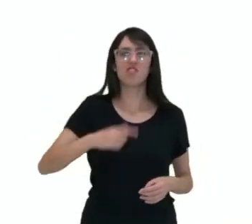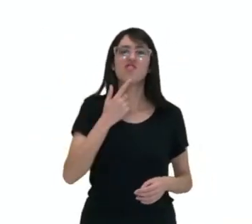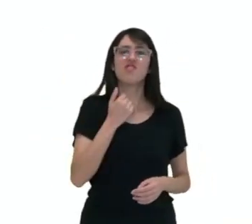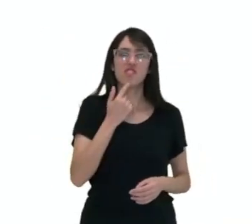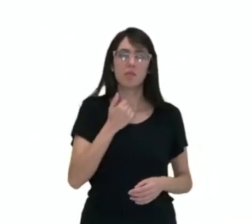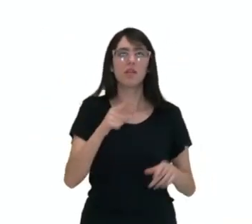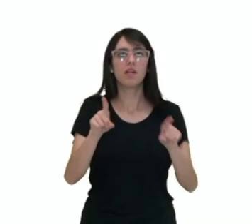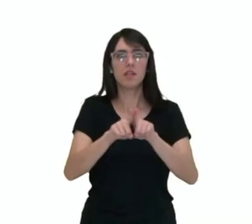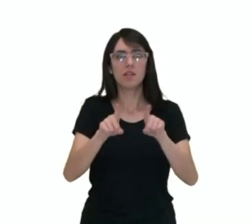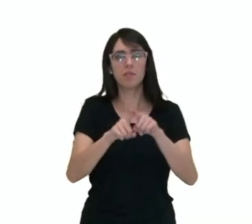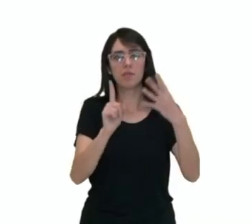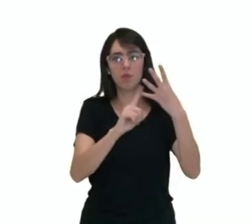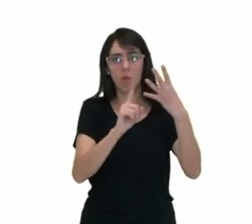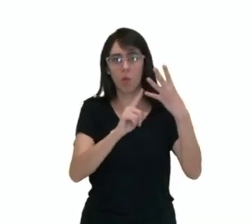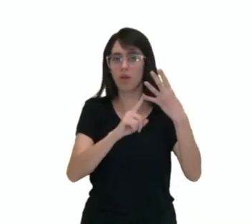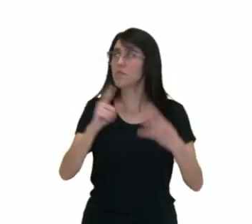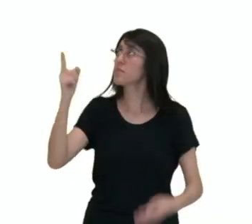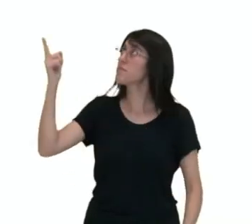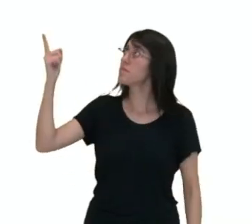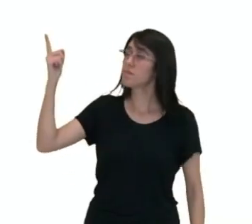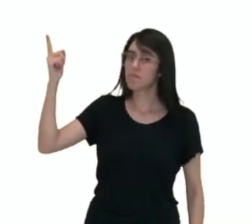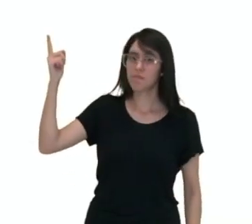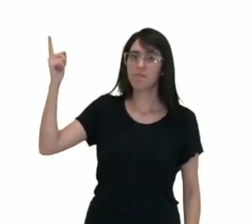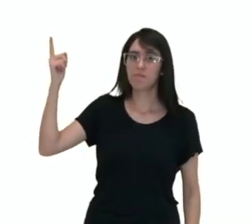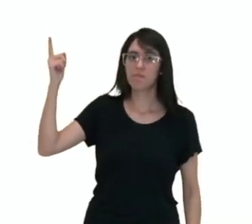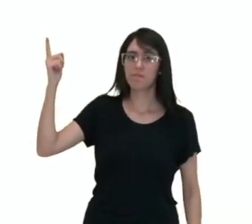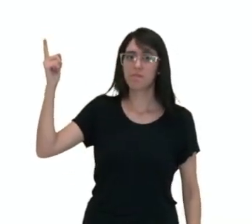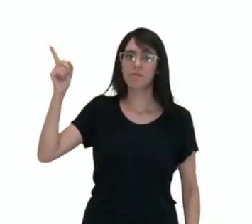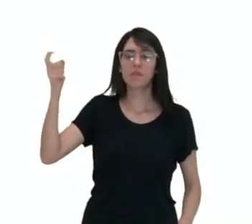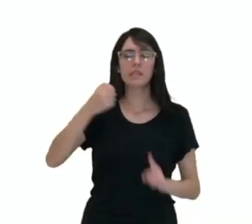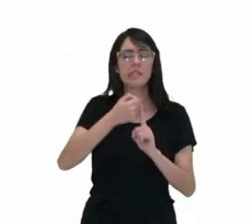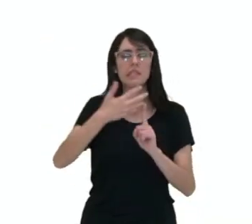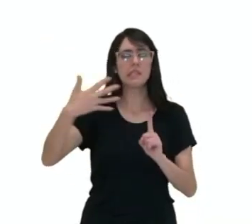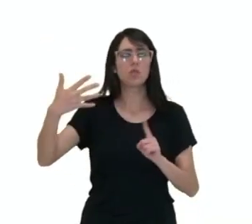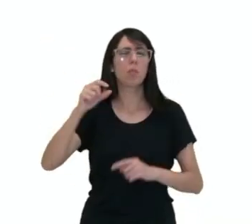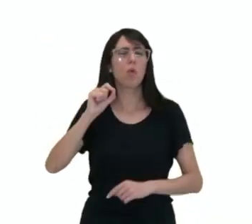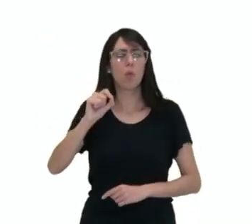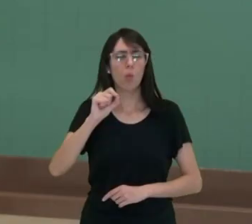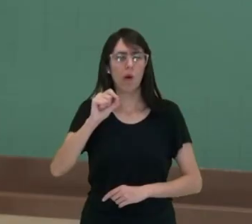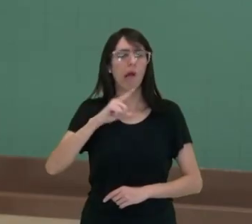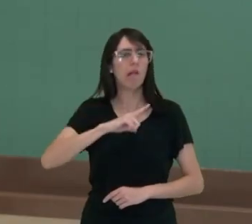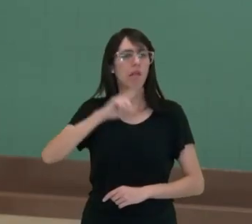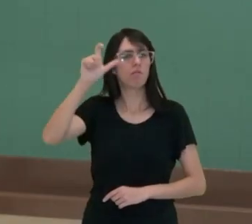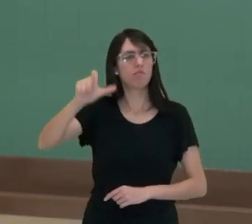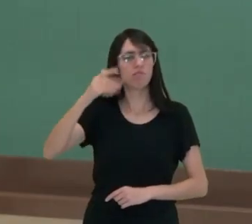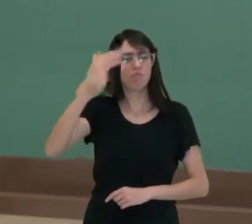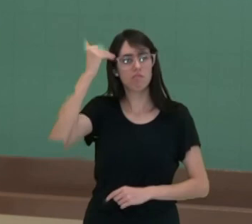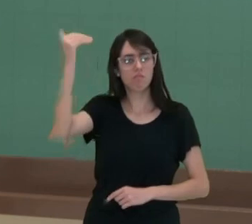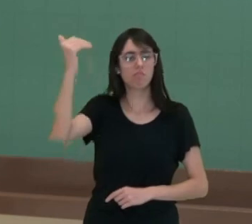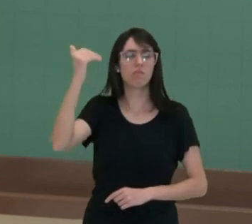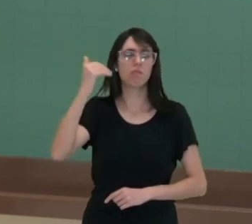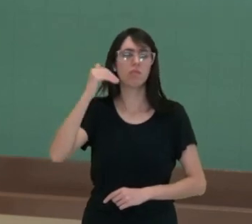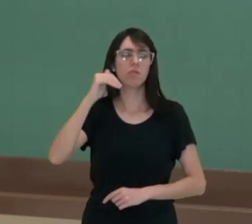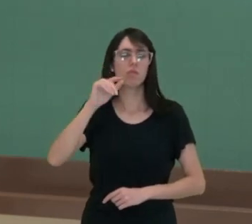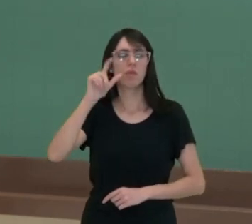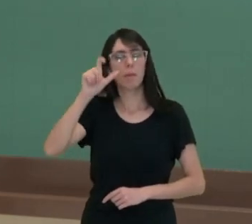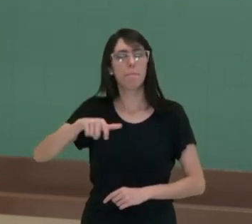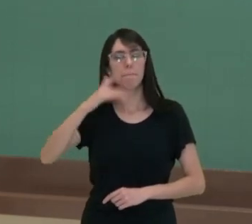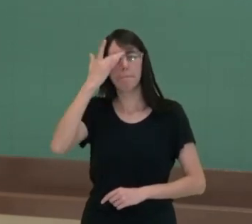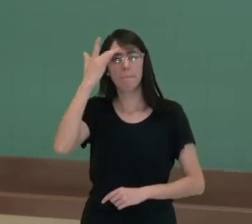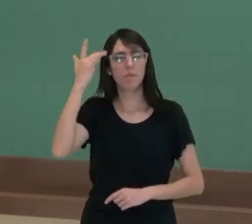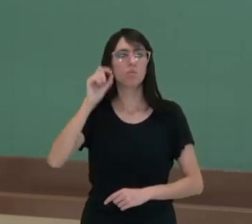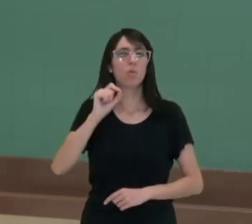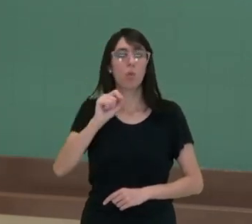e tem a síndrome de Ehlers-Danlos. Essa síndrome ela é bem interessante, tem um artista famoso, né, que tem essa síndrome. O